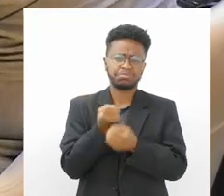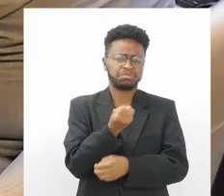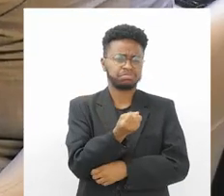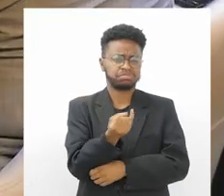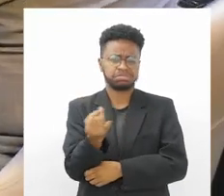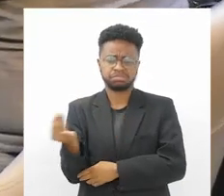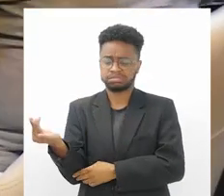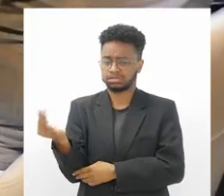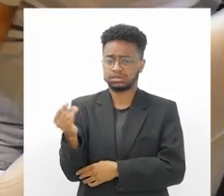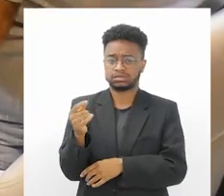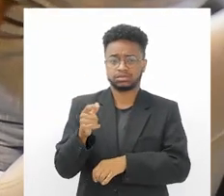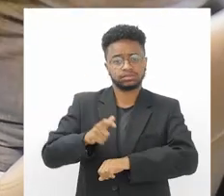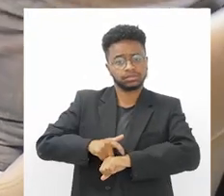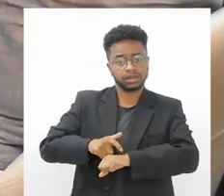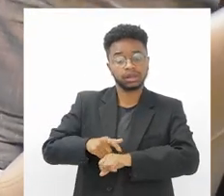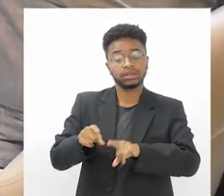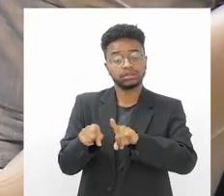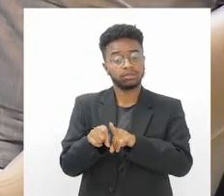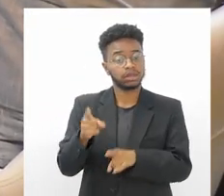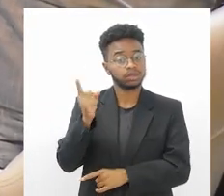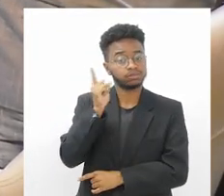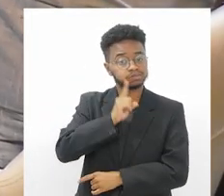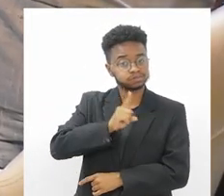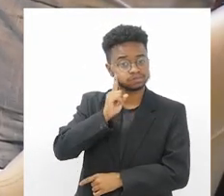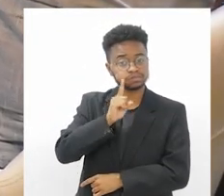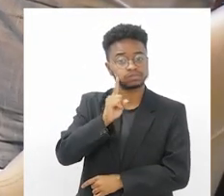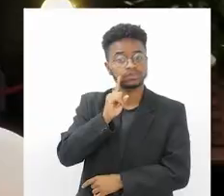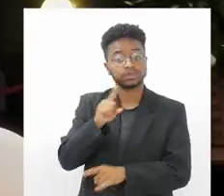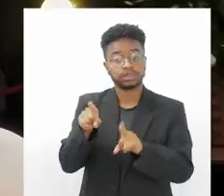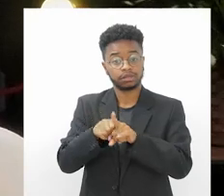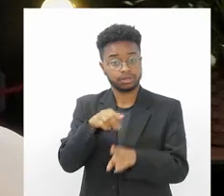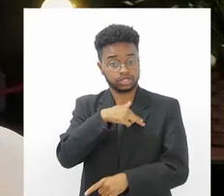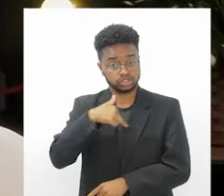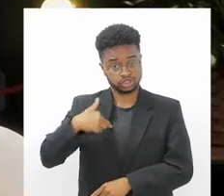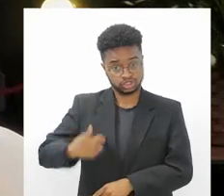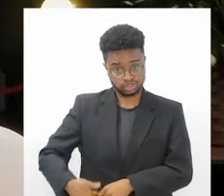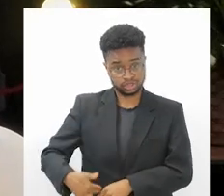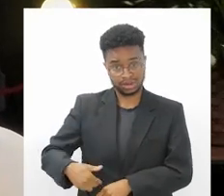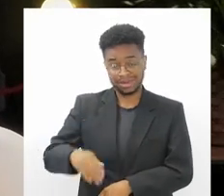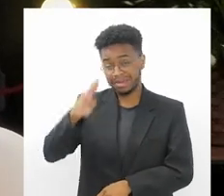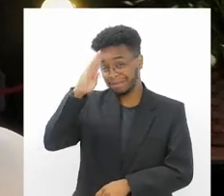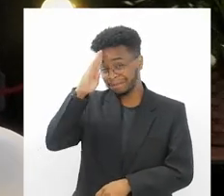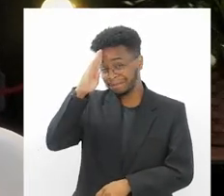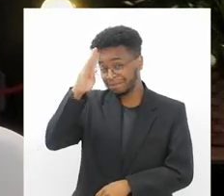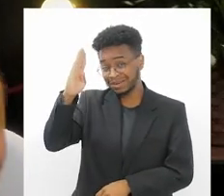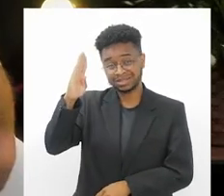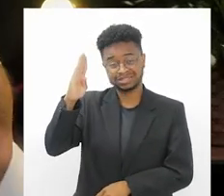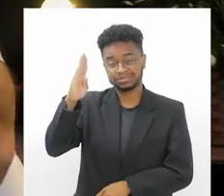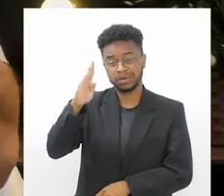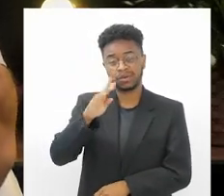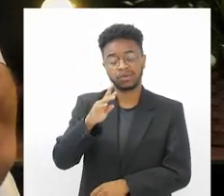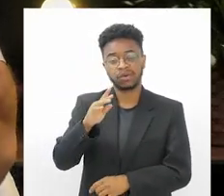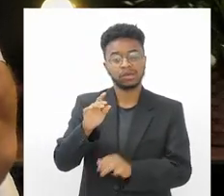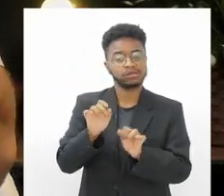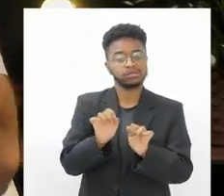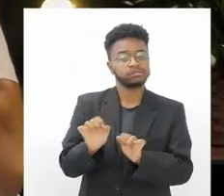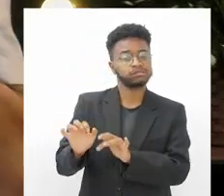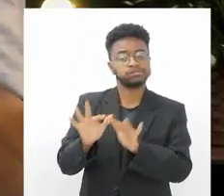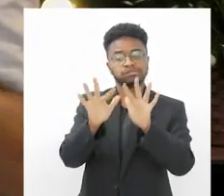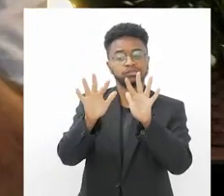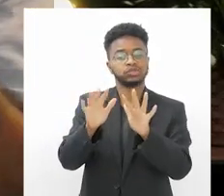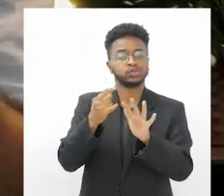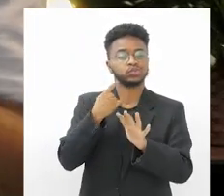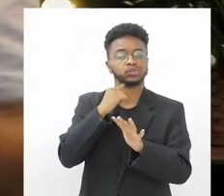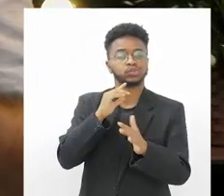N vezes. E os Estados Unidos e a China, que são os maiores poluidores do mundo,